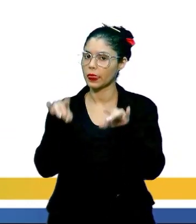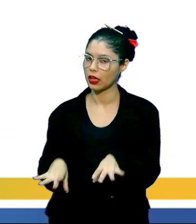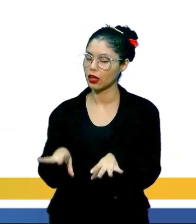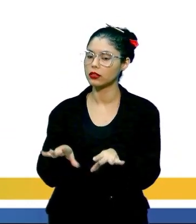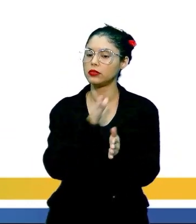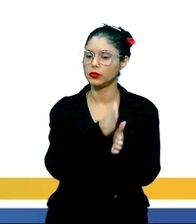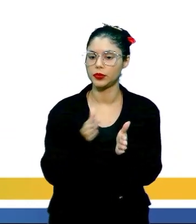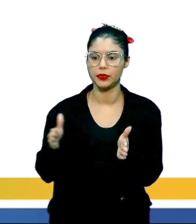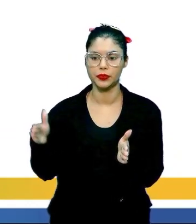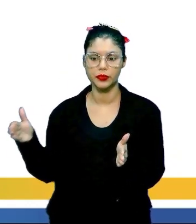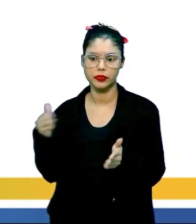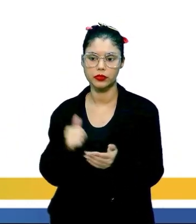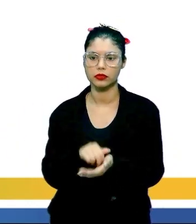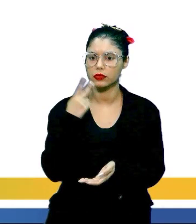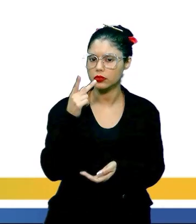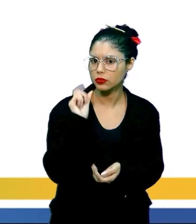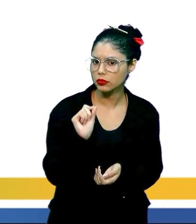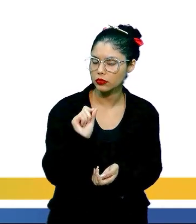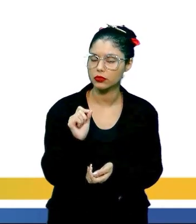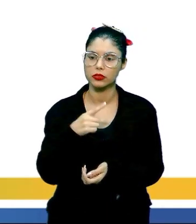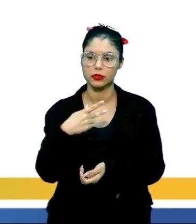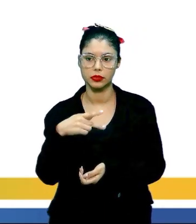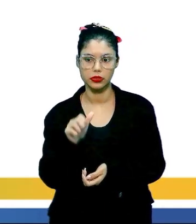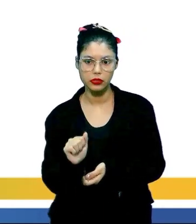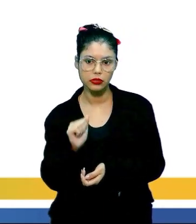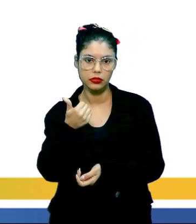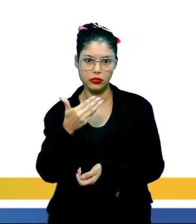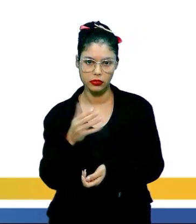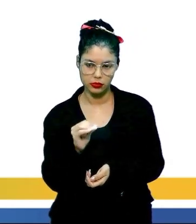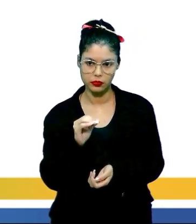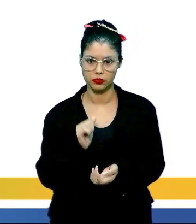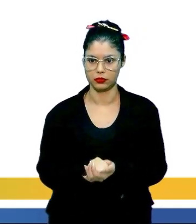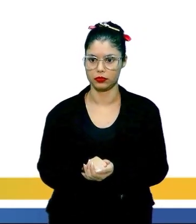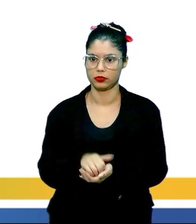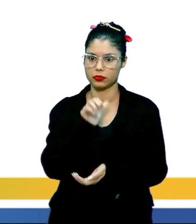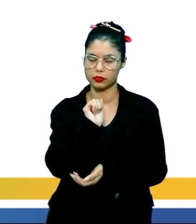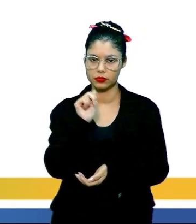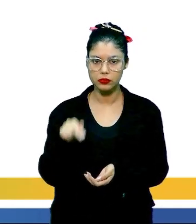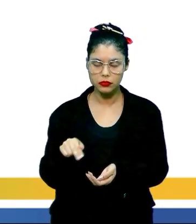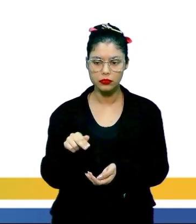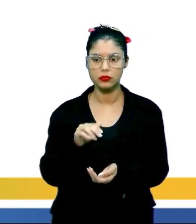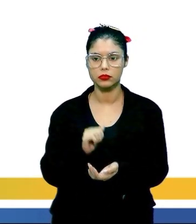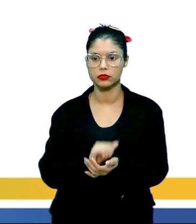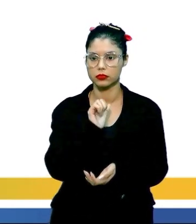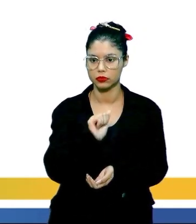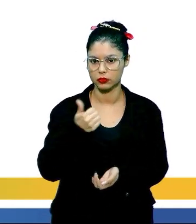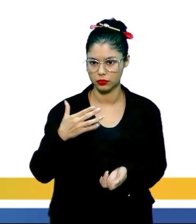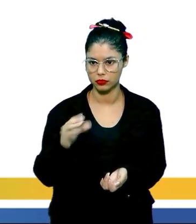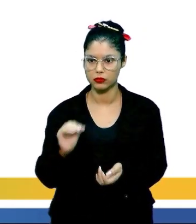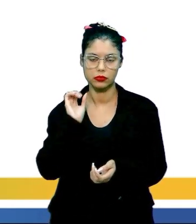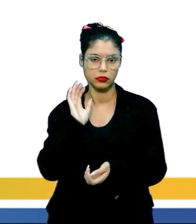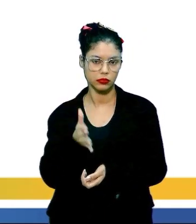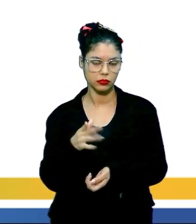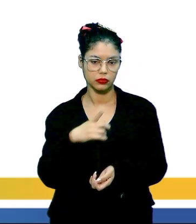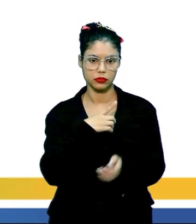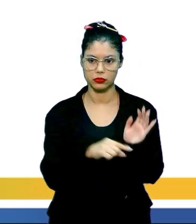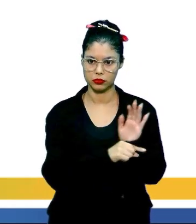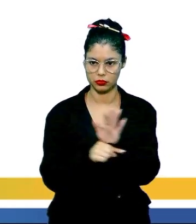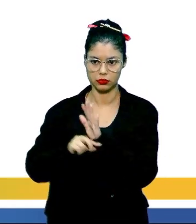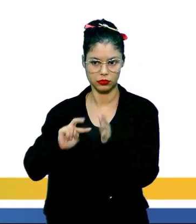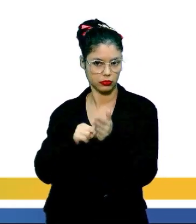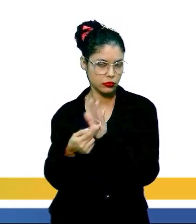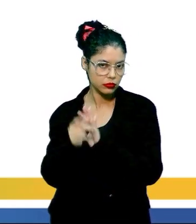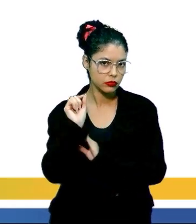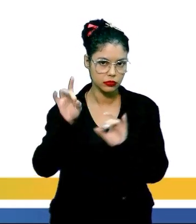da sequência. Digamos que eu tenho uma PA de 10 termos, tá? O AN é o A10, já que esse enésimo